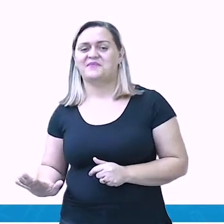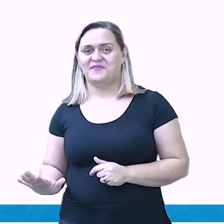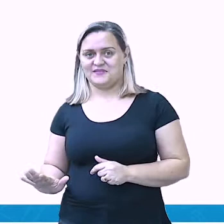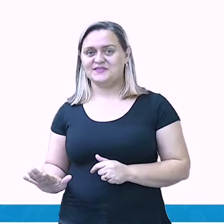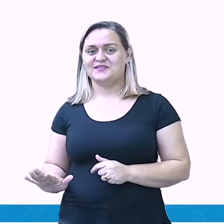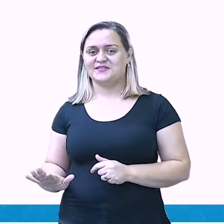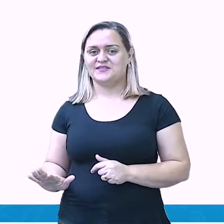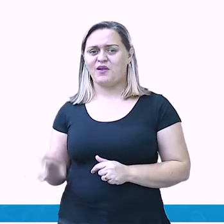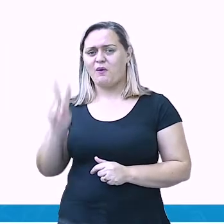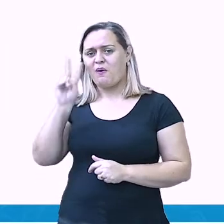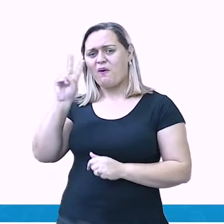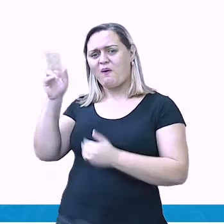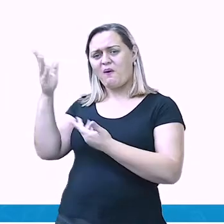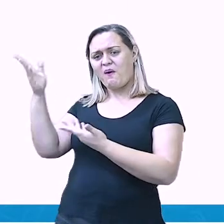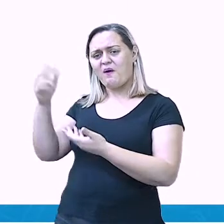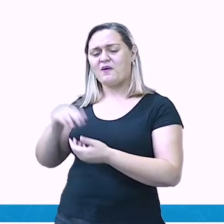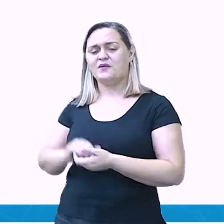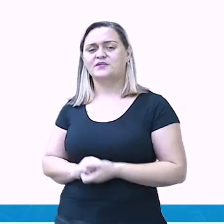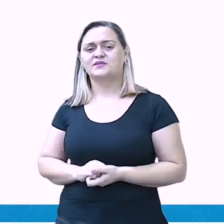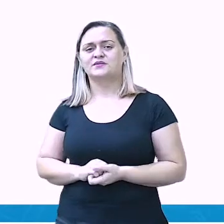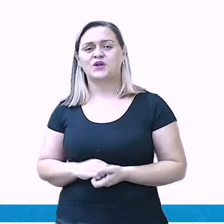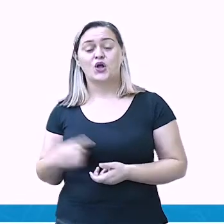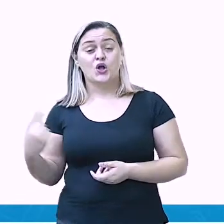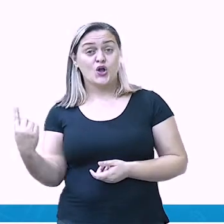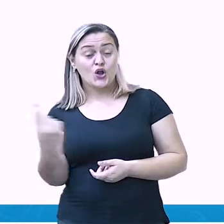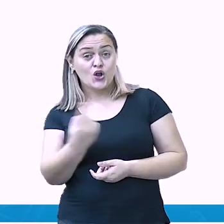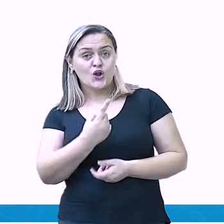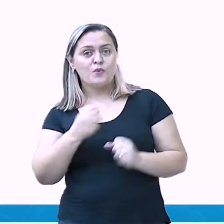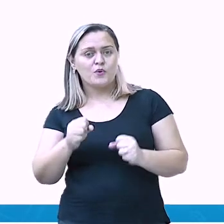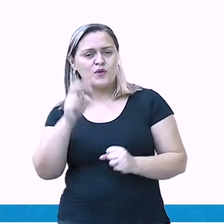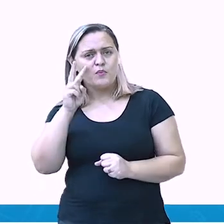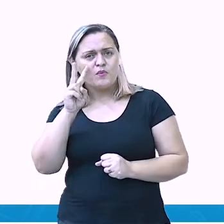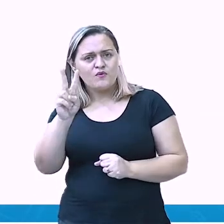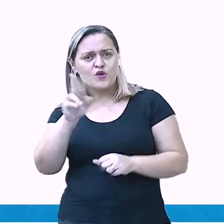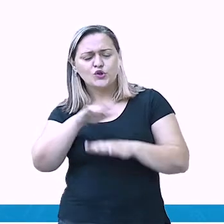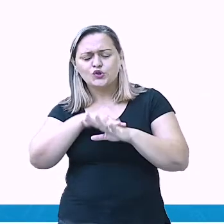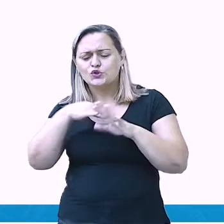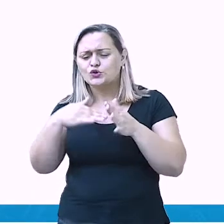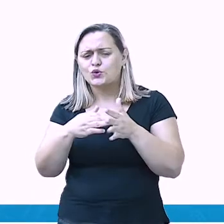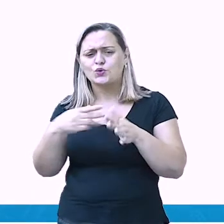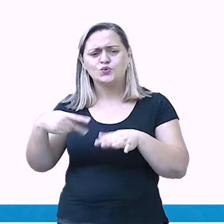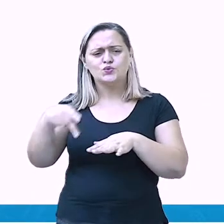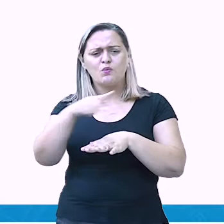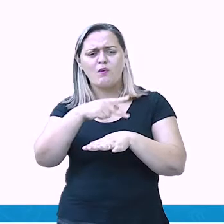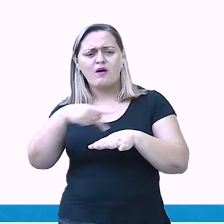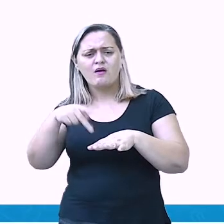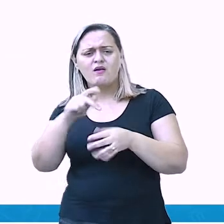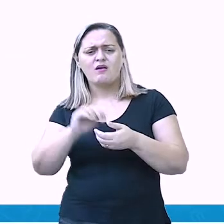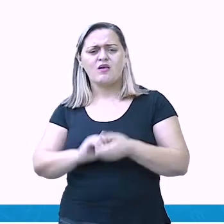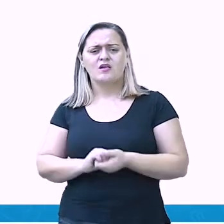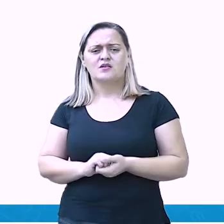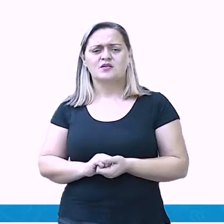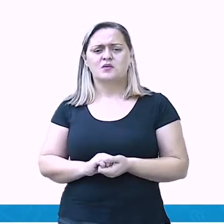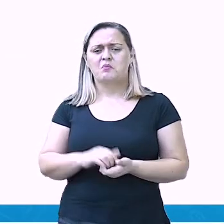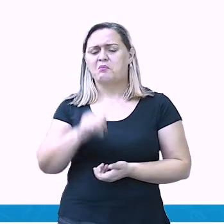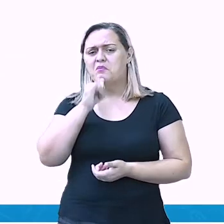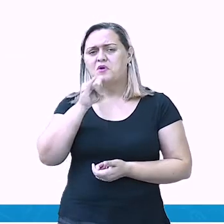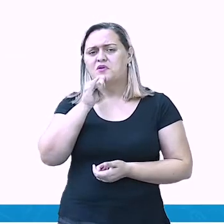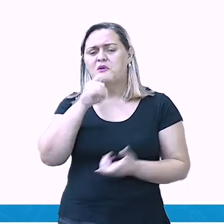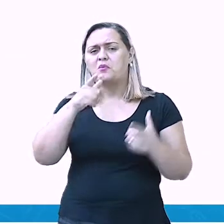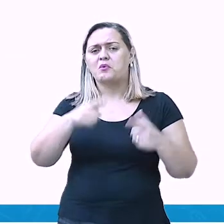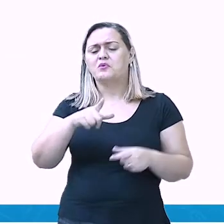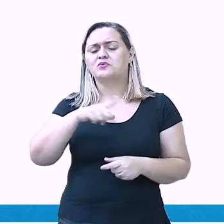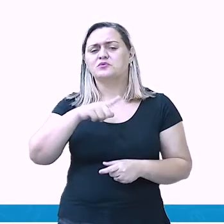ver neste Mapa Mundi os continentes, não é mesmo? Ali alguns animais que predominam naquele